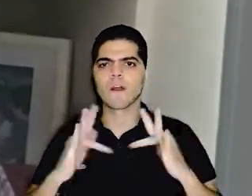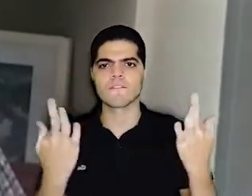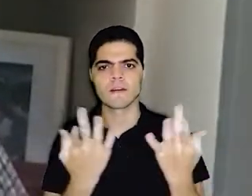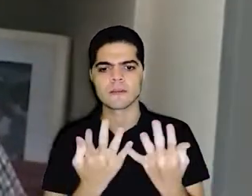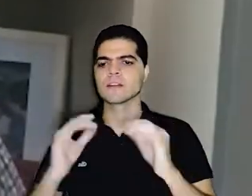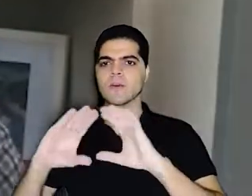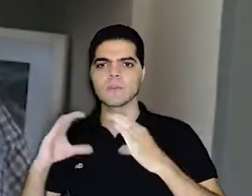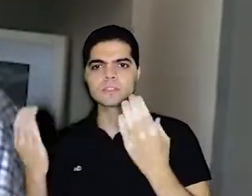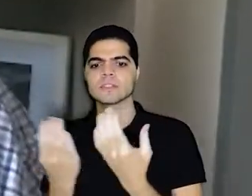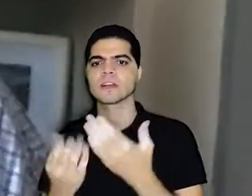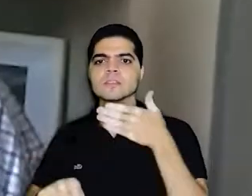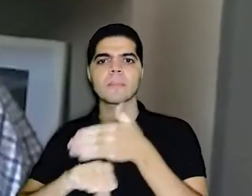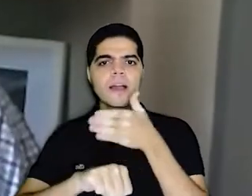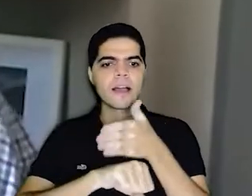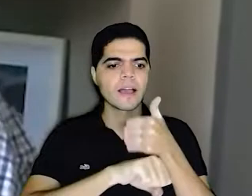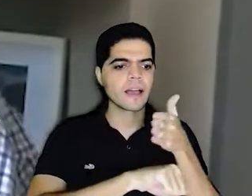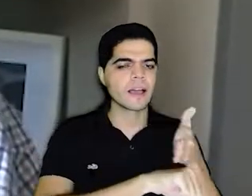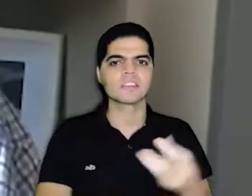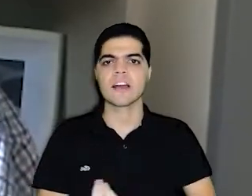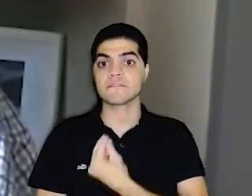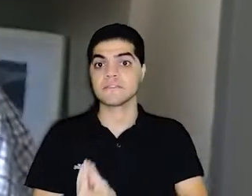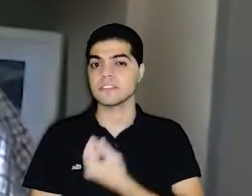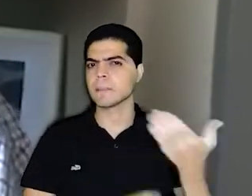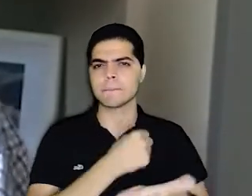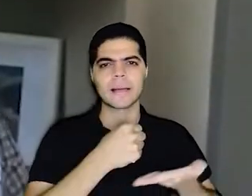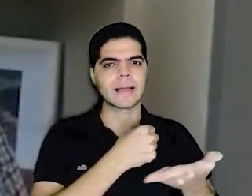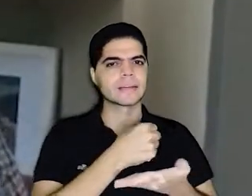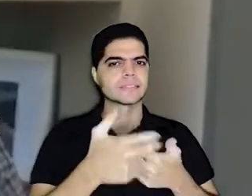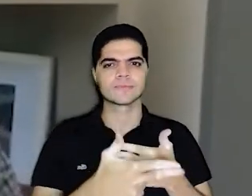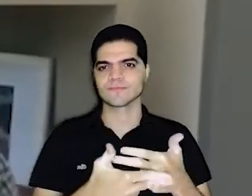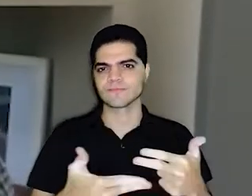comunidades, o acesso aos bens e serviços